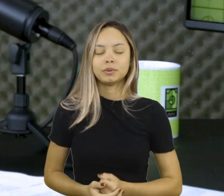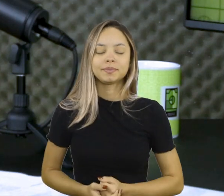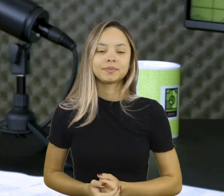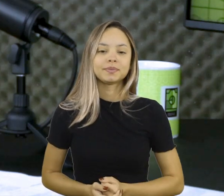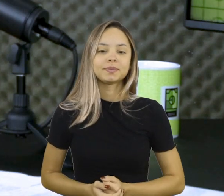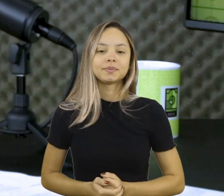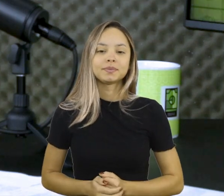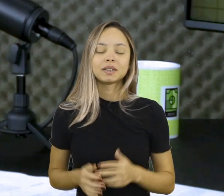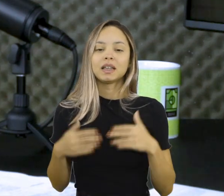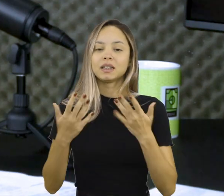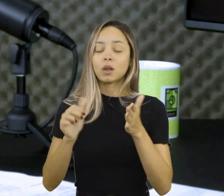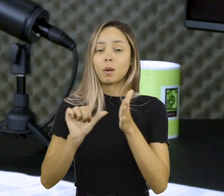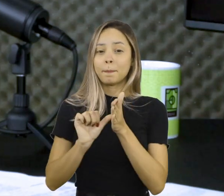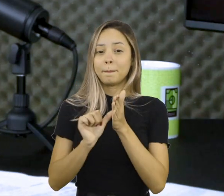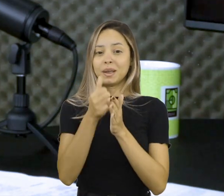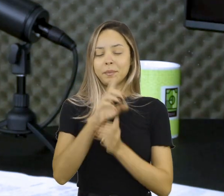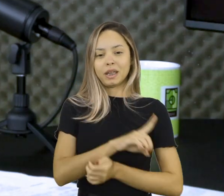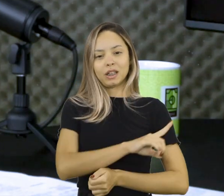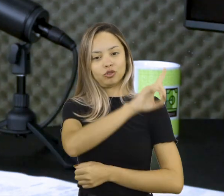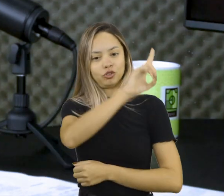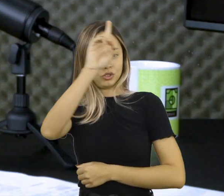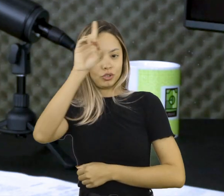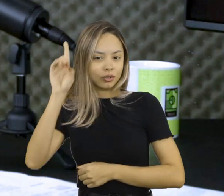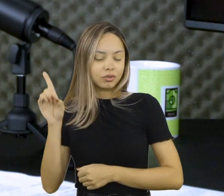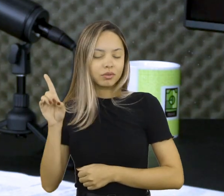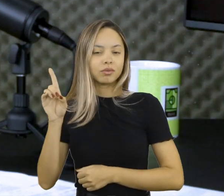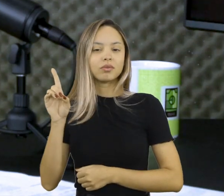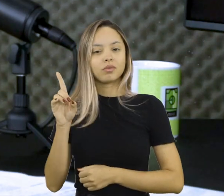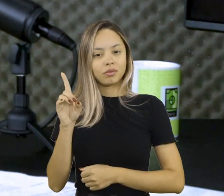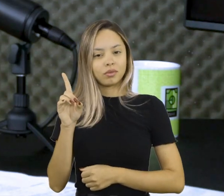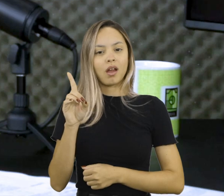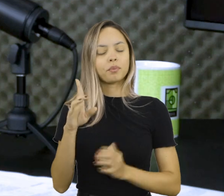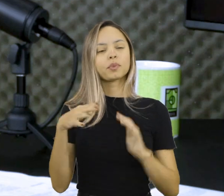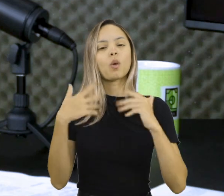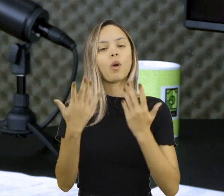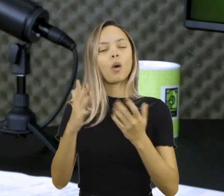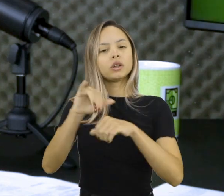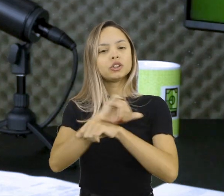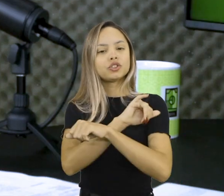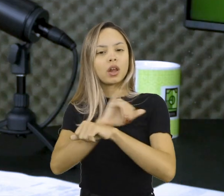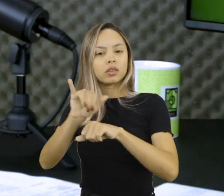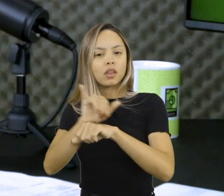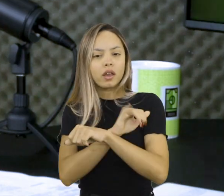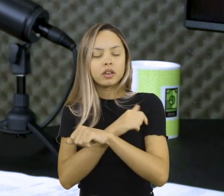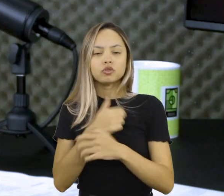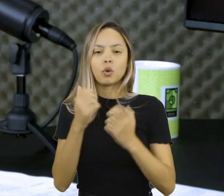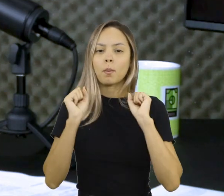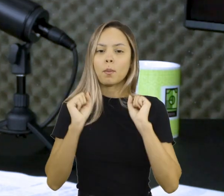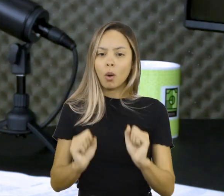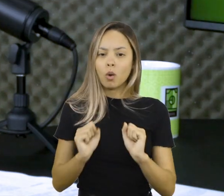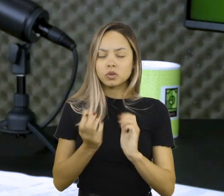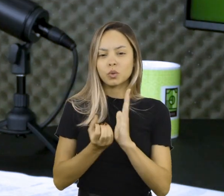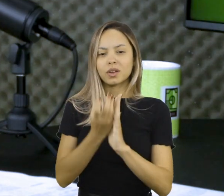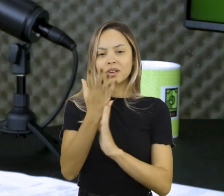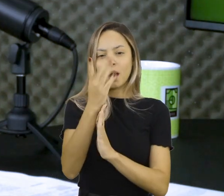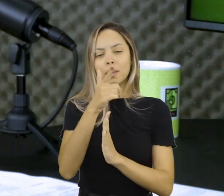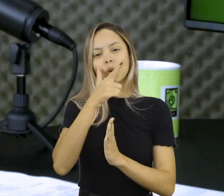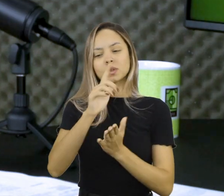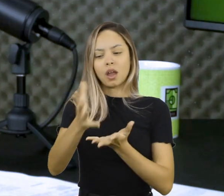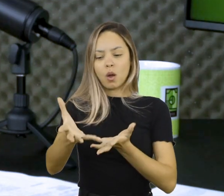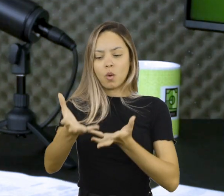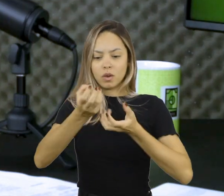E aí o primeiro dia eh que estratégias eu posso montar para acolhida e